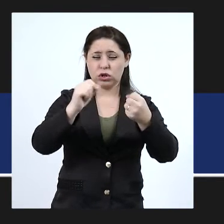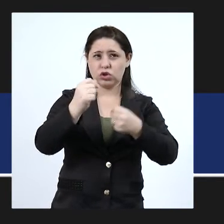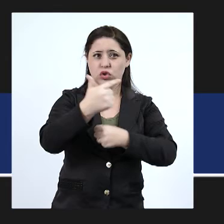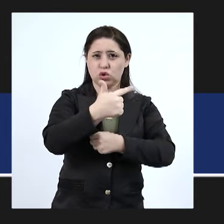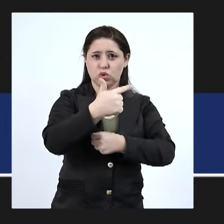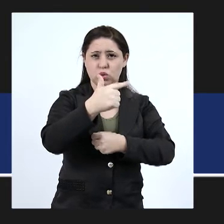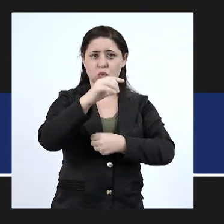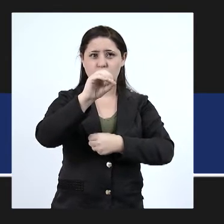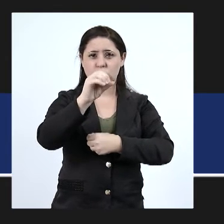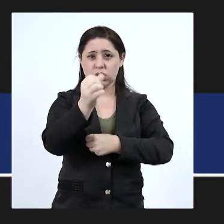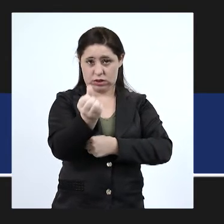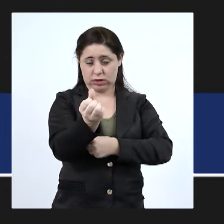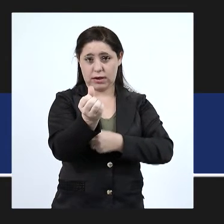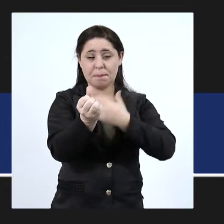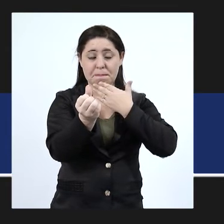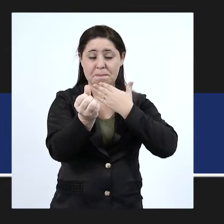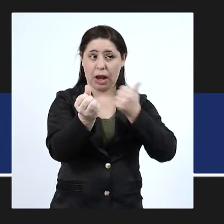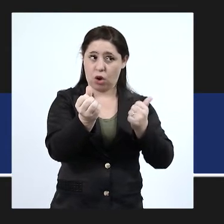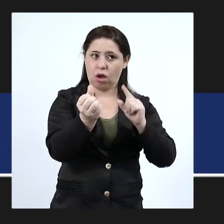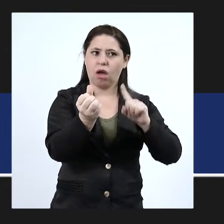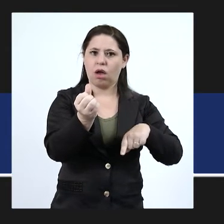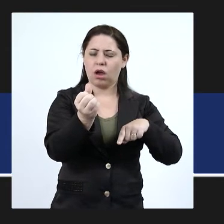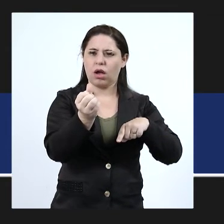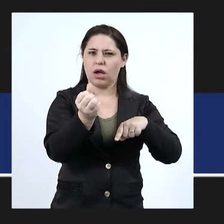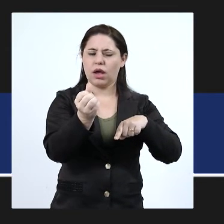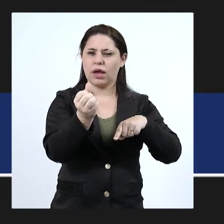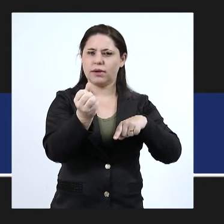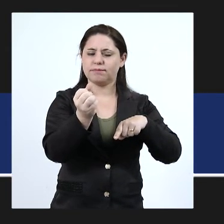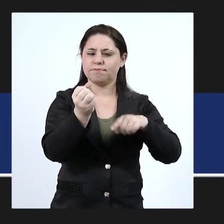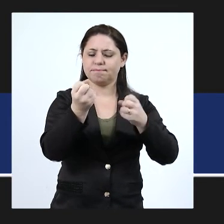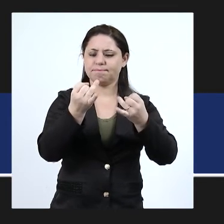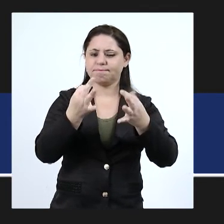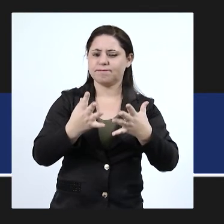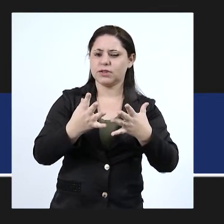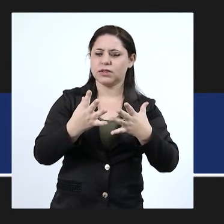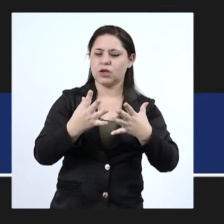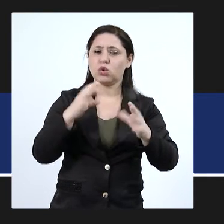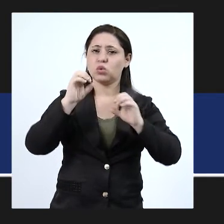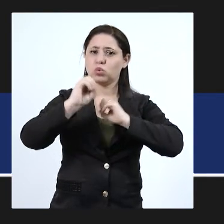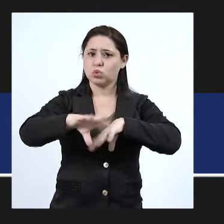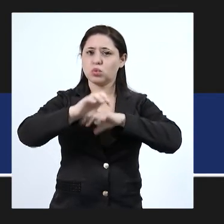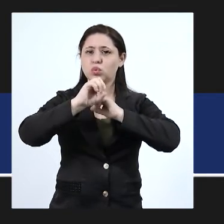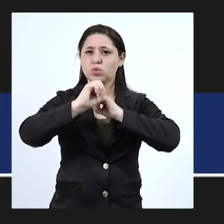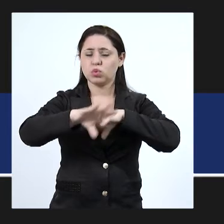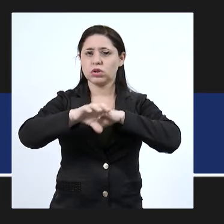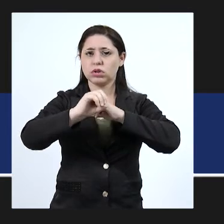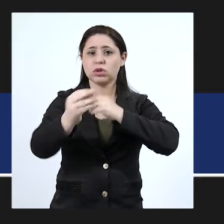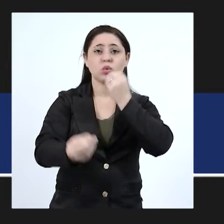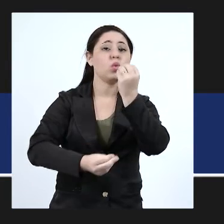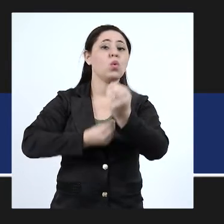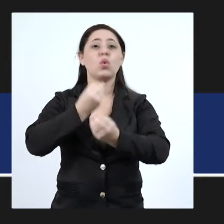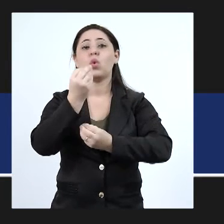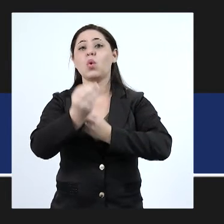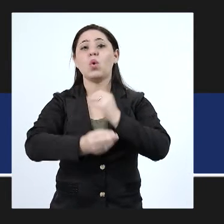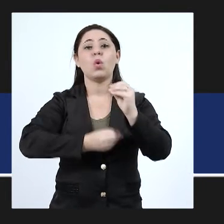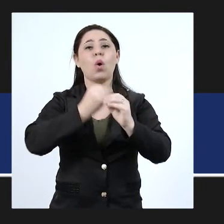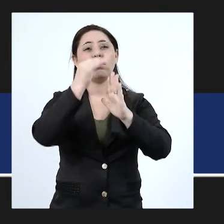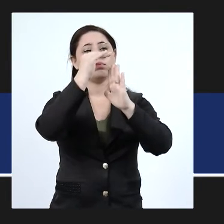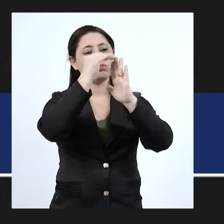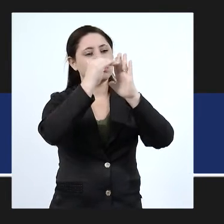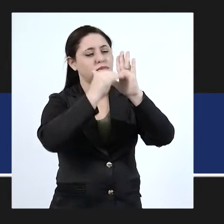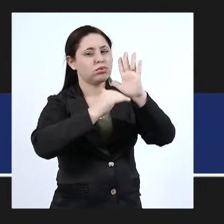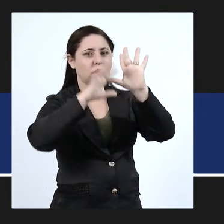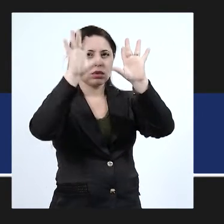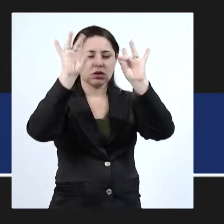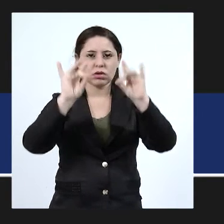que, no artigo 206, ou melhor, que o ensino será ministrado com